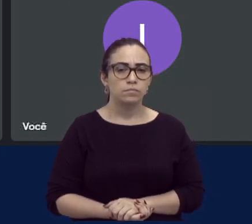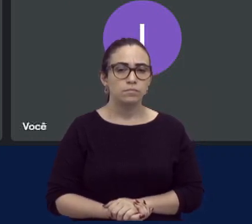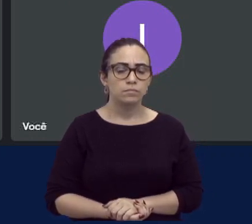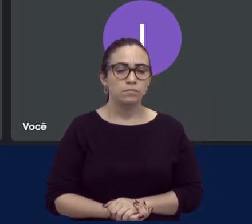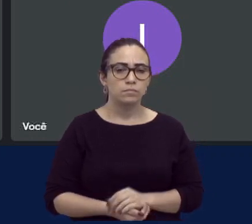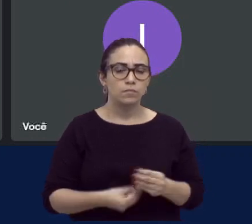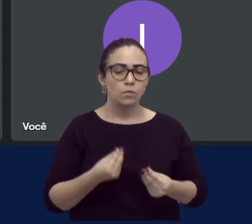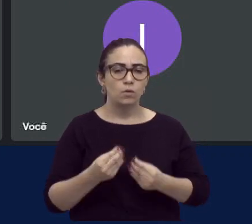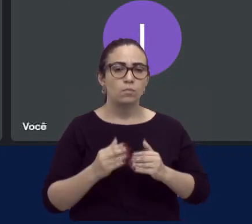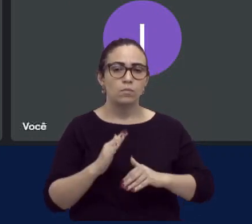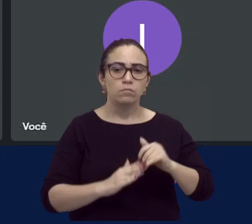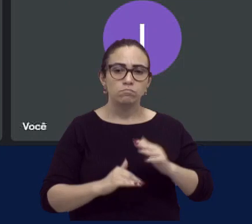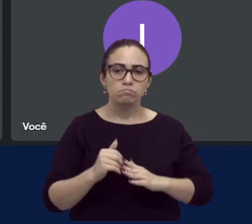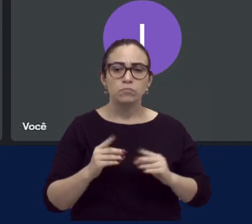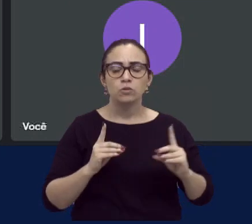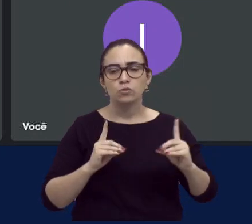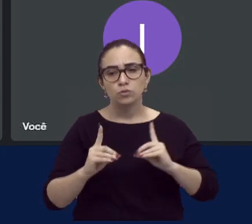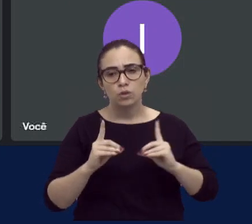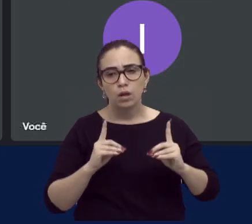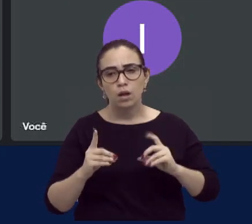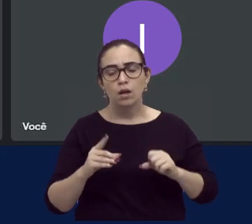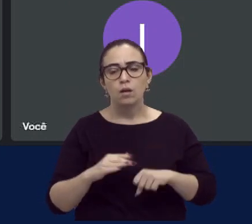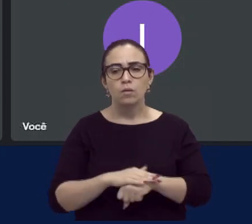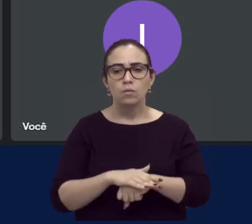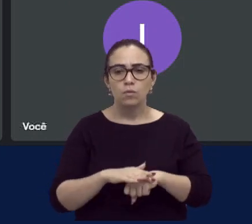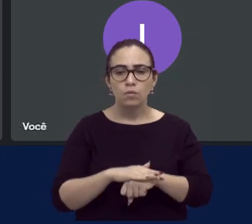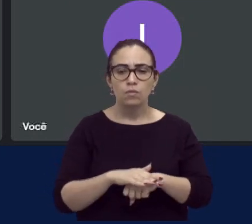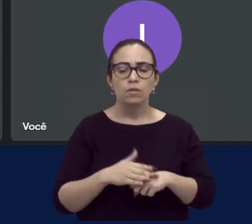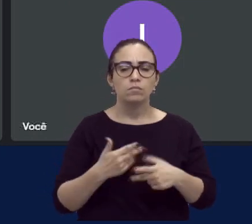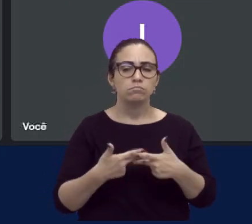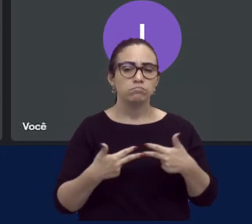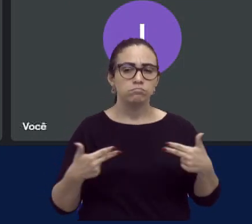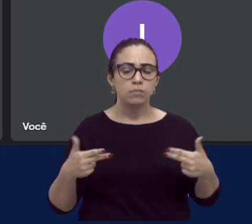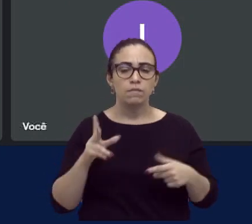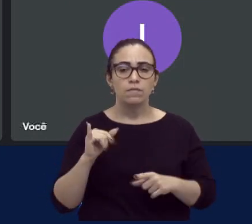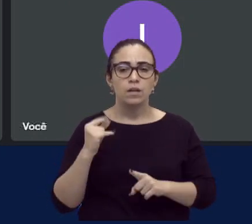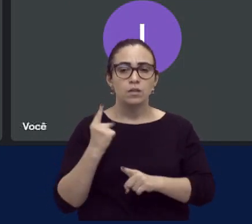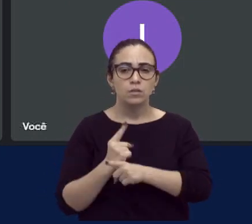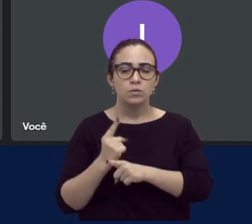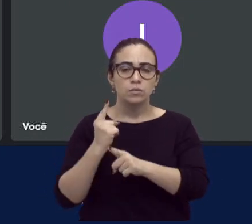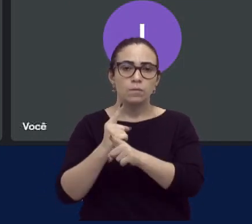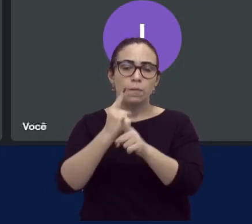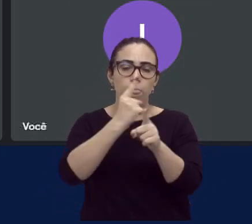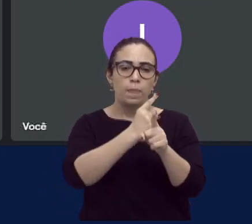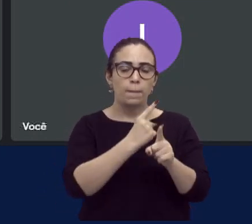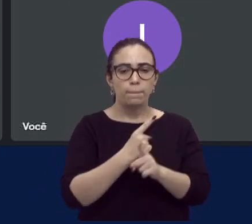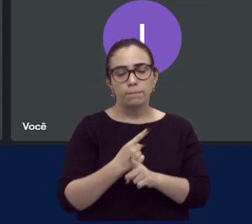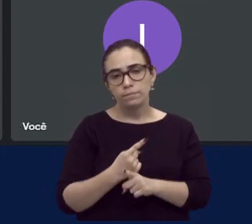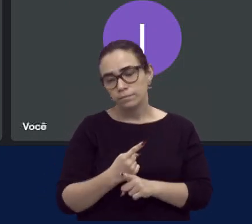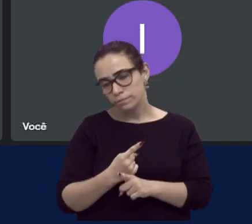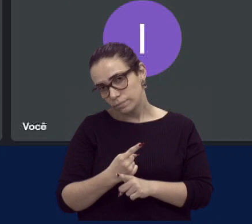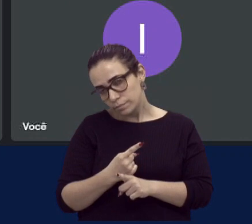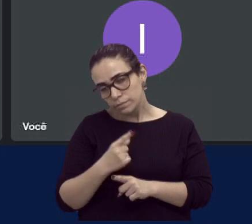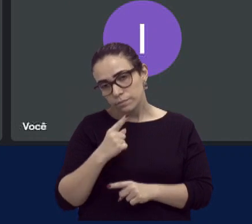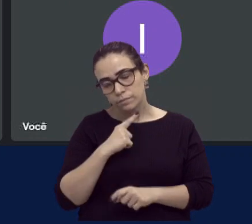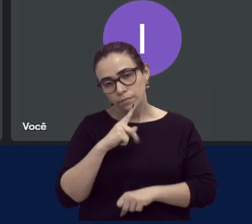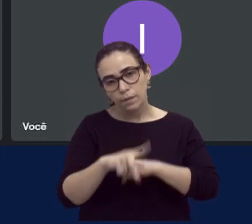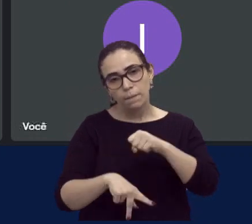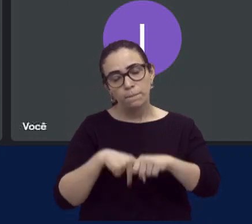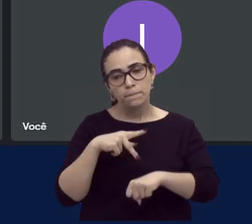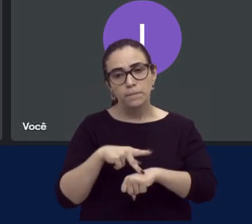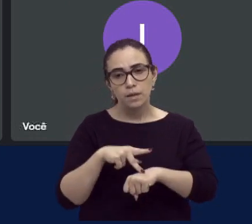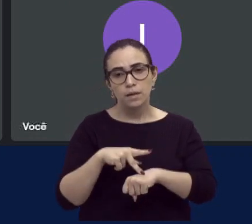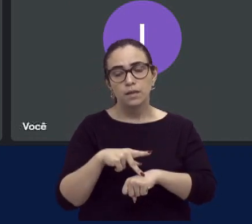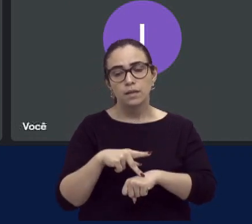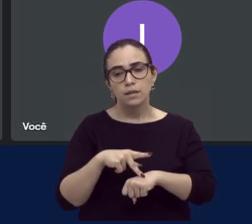cidadania, para o diálogo democrático com o outro, e que a gente vai descobrindo quando vai crescendo, né? Quando a gente vê um país que, por um motivo ou por